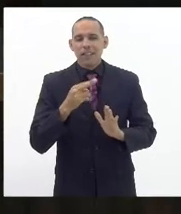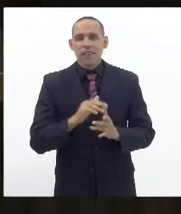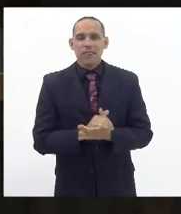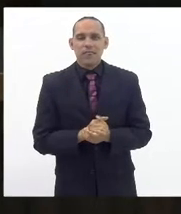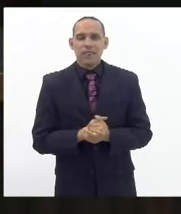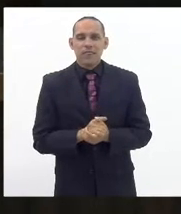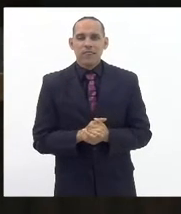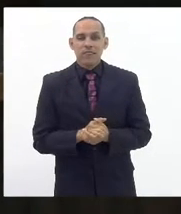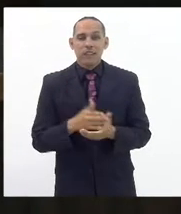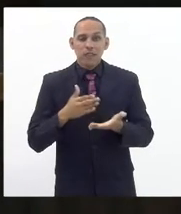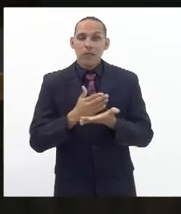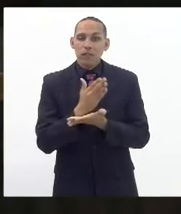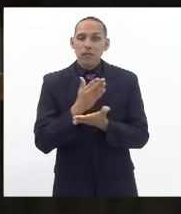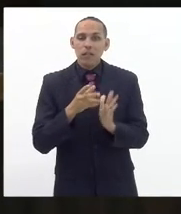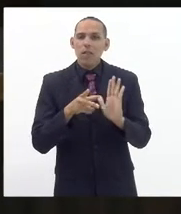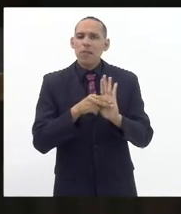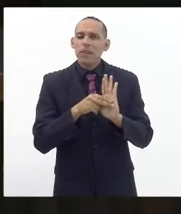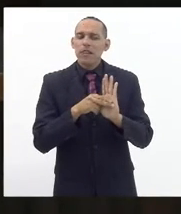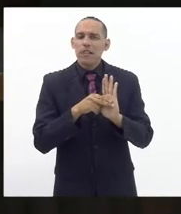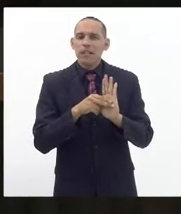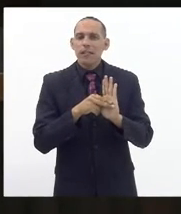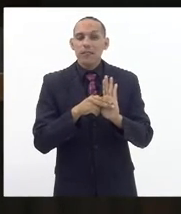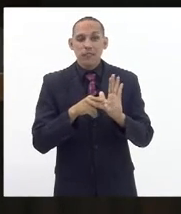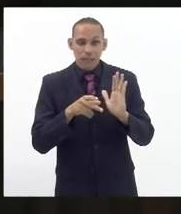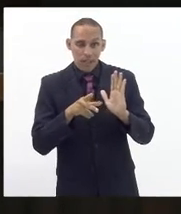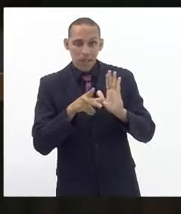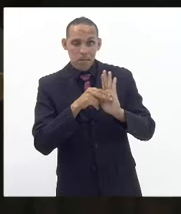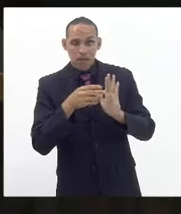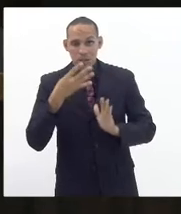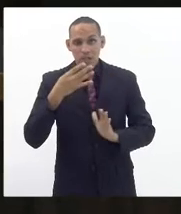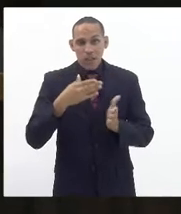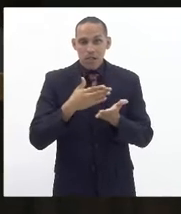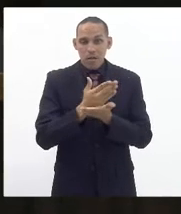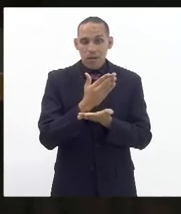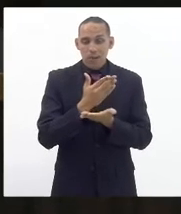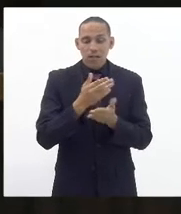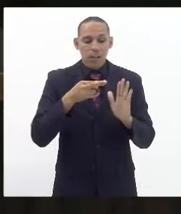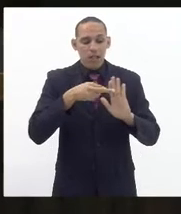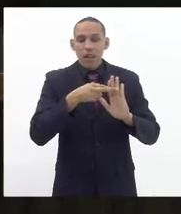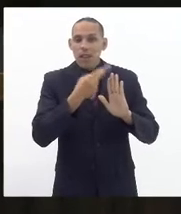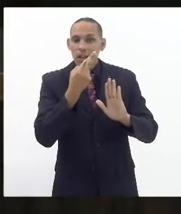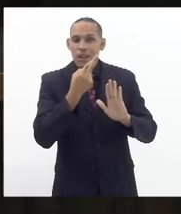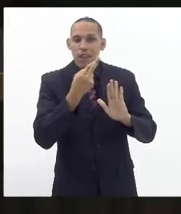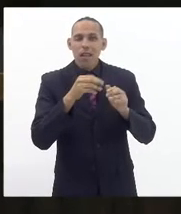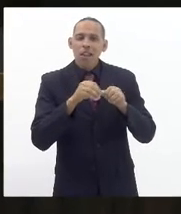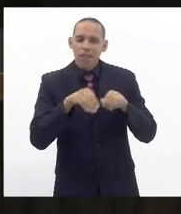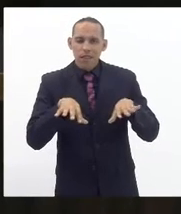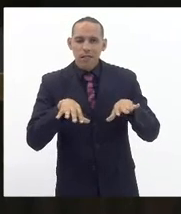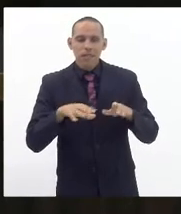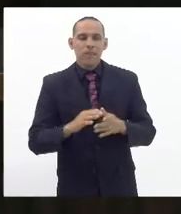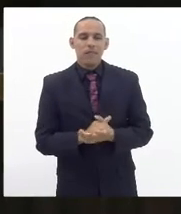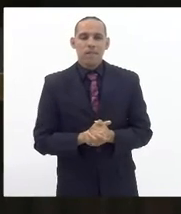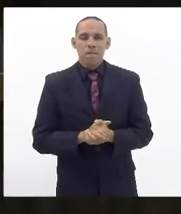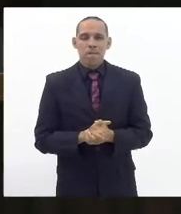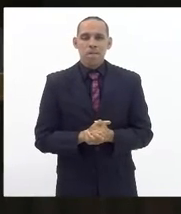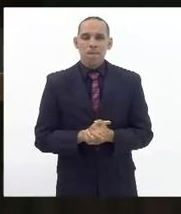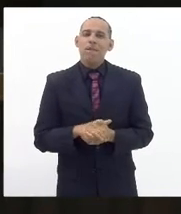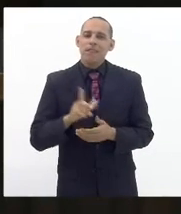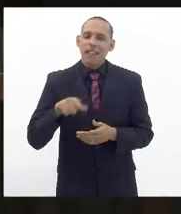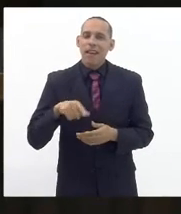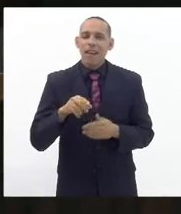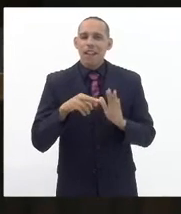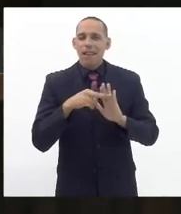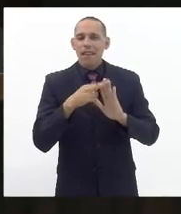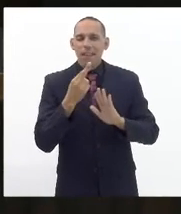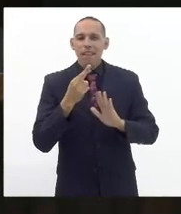da aprovação da emenda número. Com a aprovação da emenda número 4, o requerimento está prejudicado. Era um requerimento